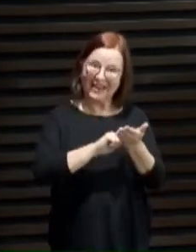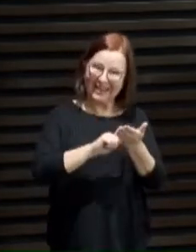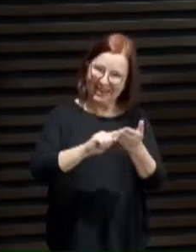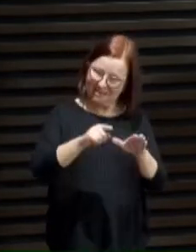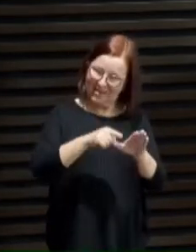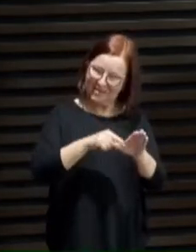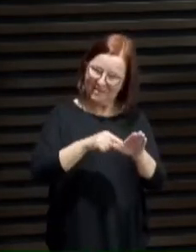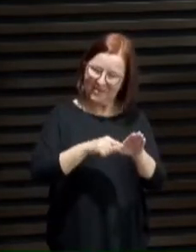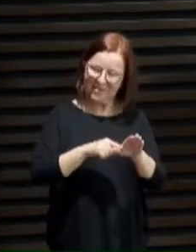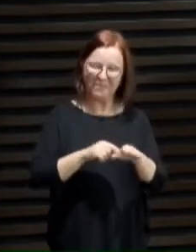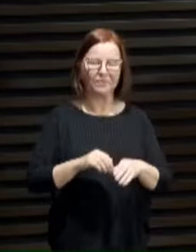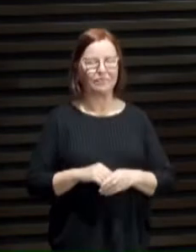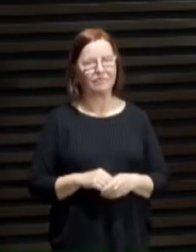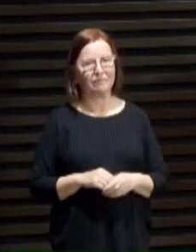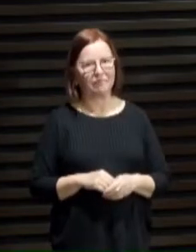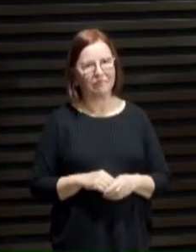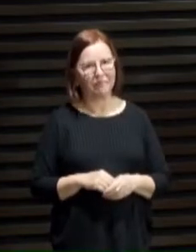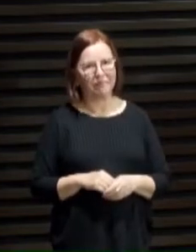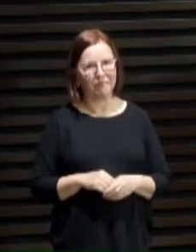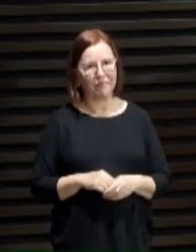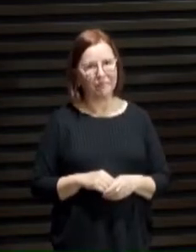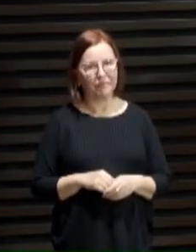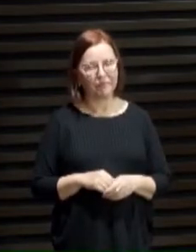Eu queria que você prestasse atenção,